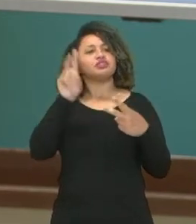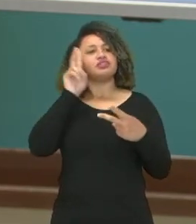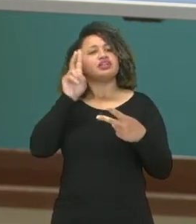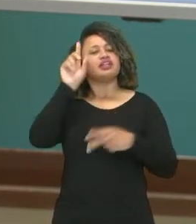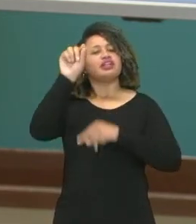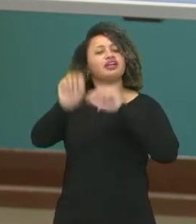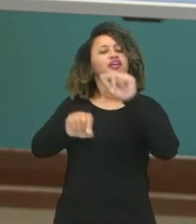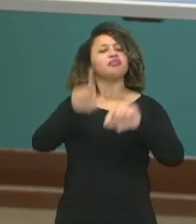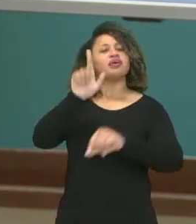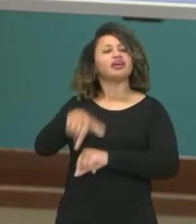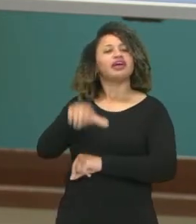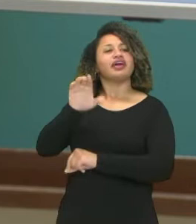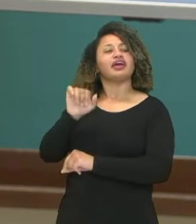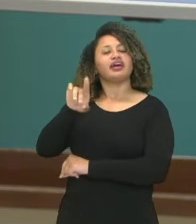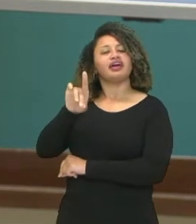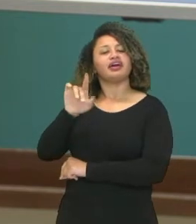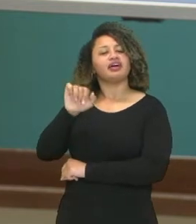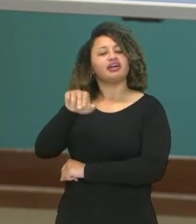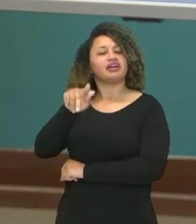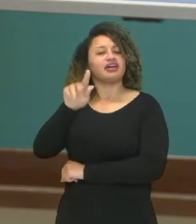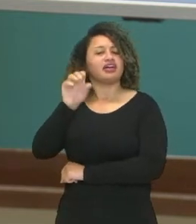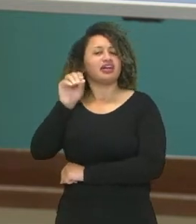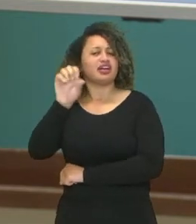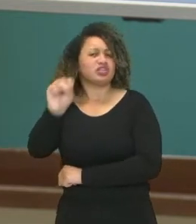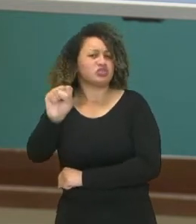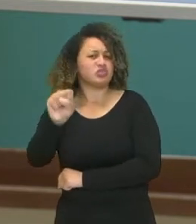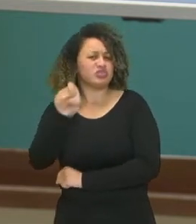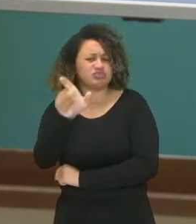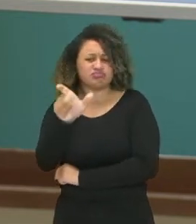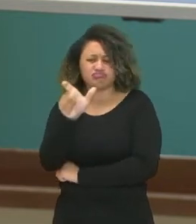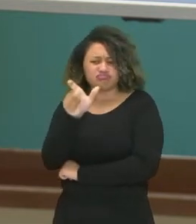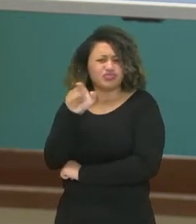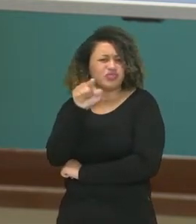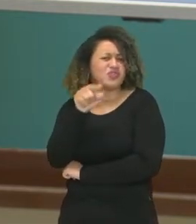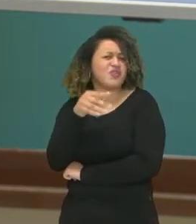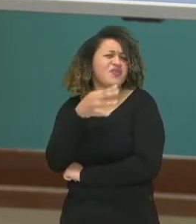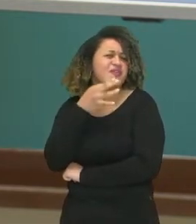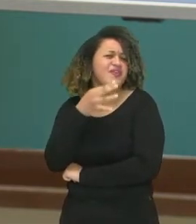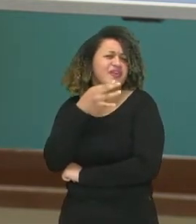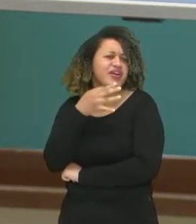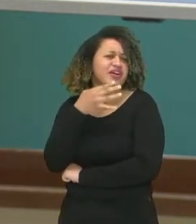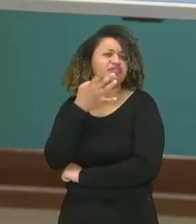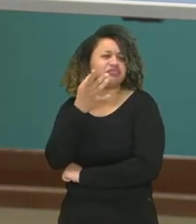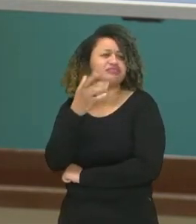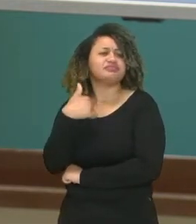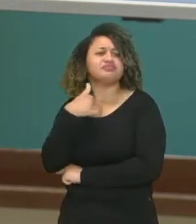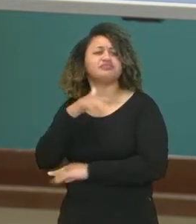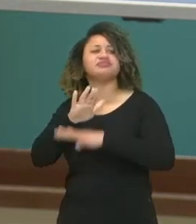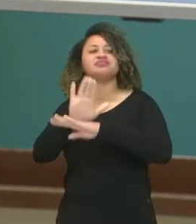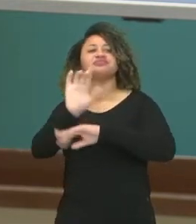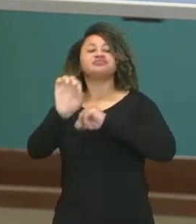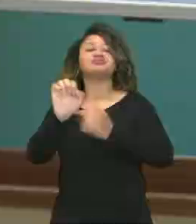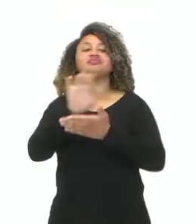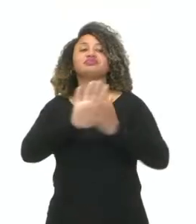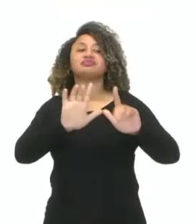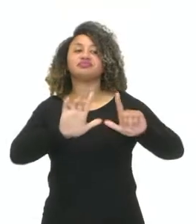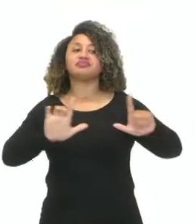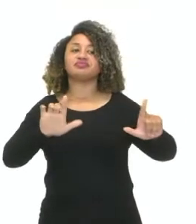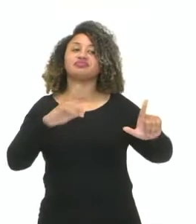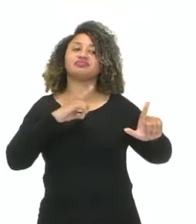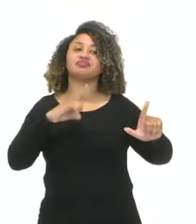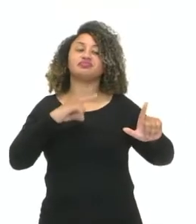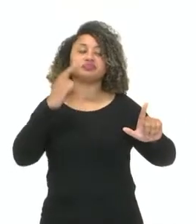eram candangos? Essa expressão você está bem lembrado? Para te facilitar na segunda e lembrar, essa imagem que está na sua